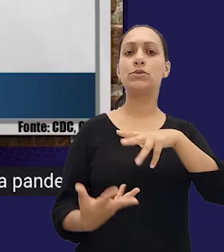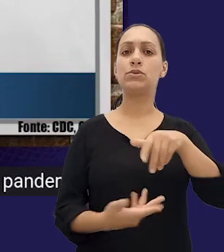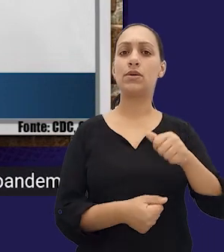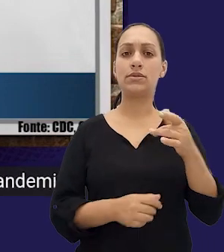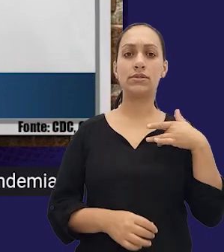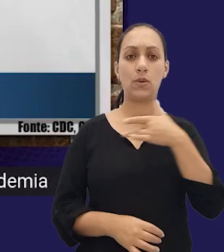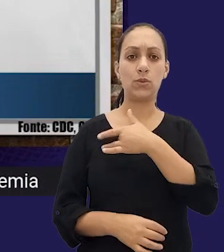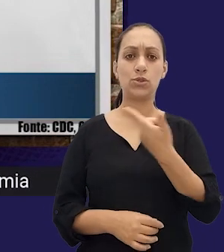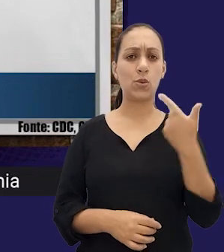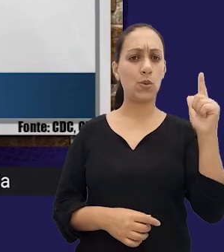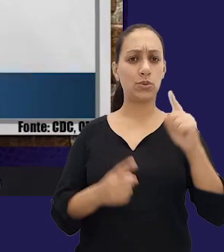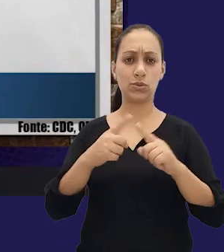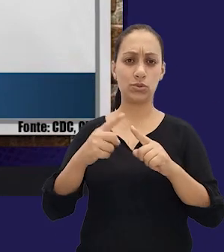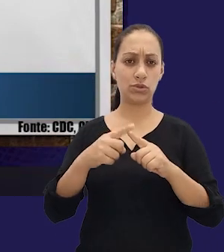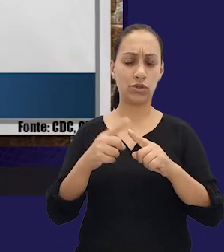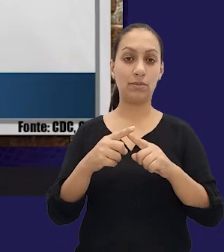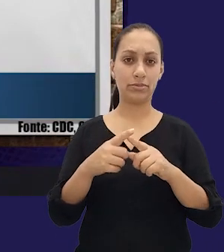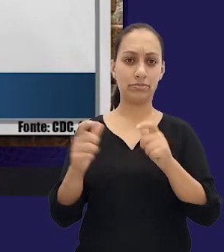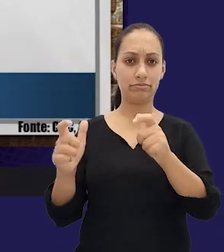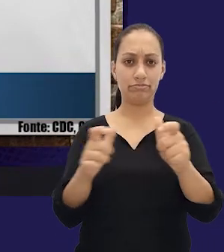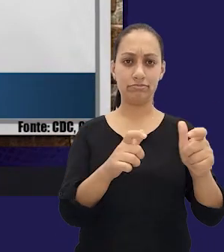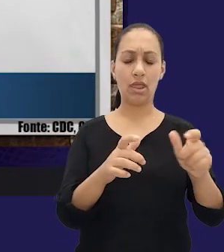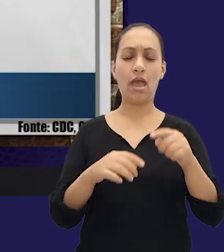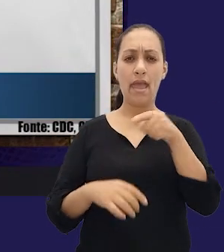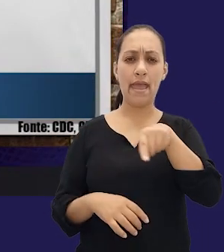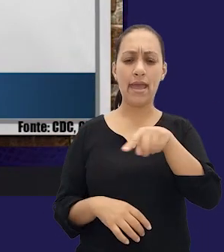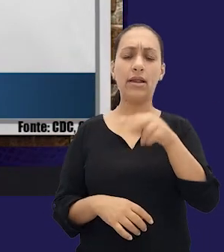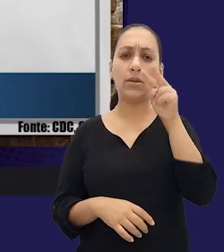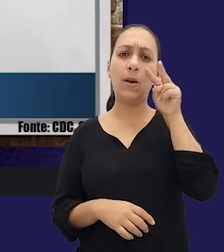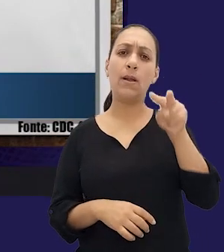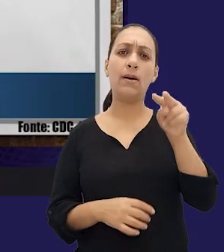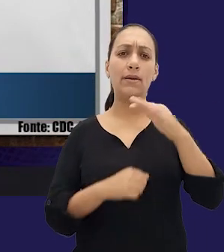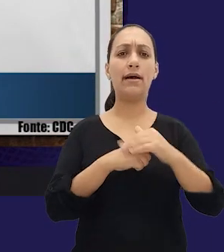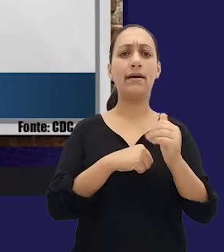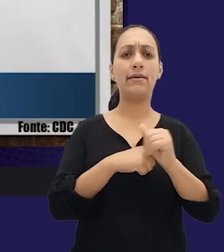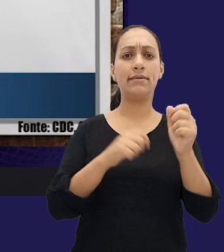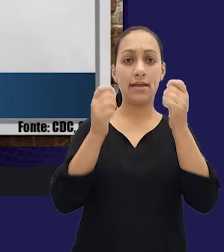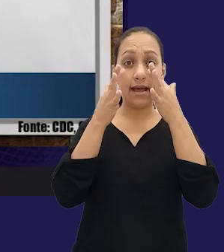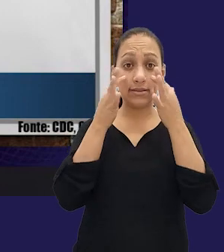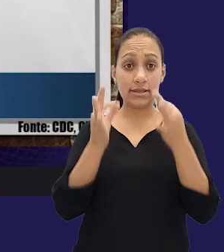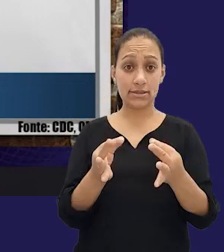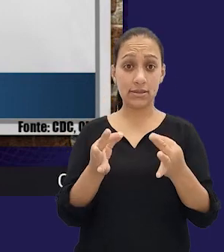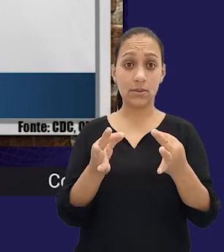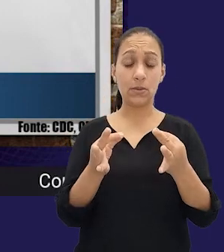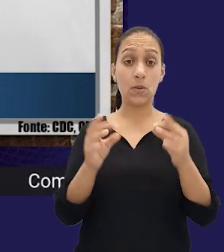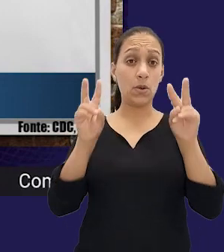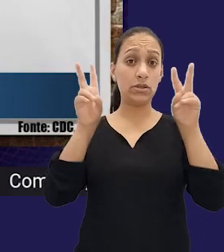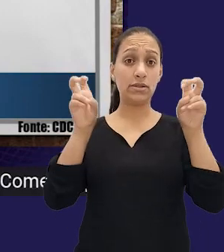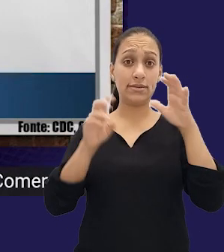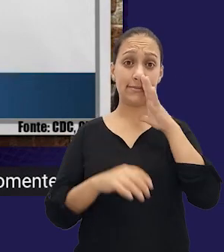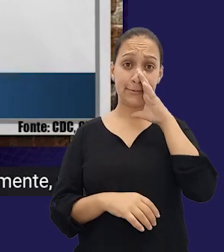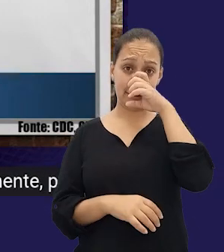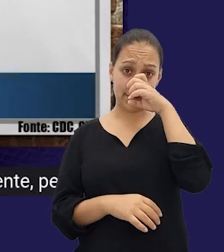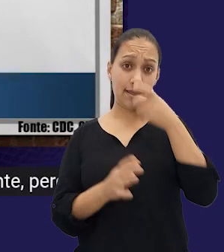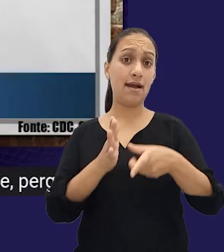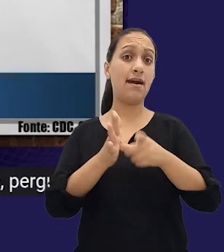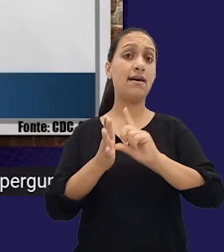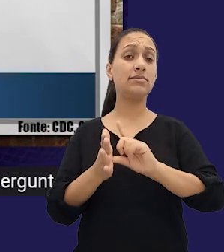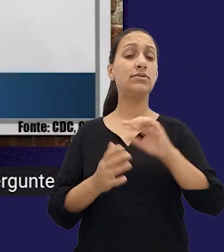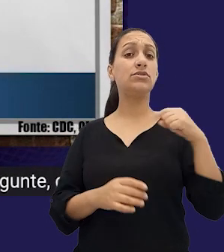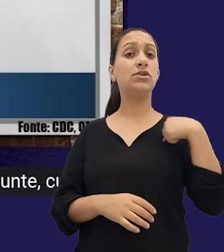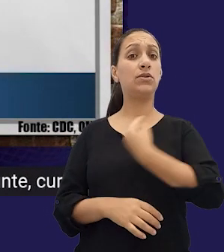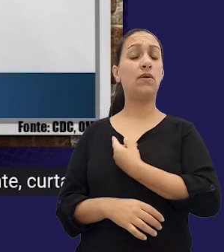tantos outros, eles têm olhado com muito carinho e muita atenção para essa questão da resistência, muito antes de nós falarmos